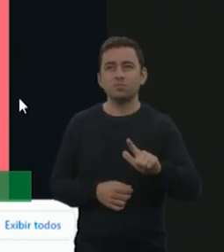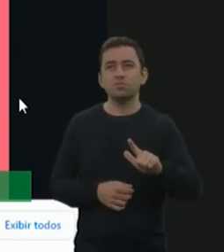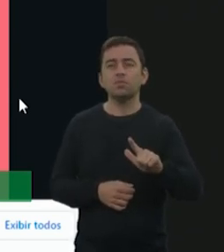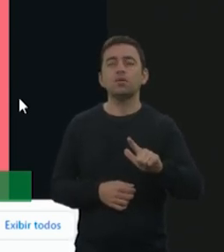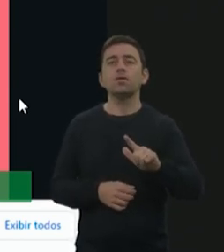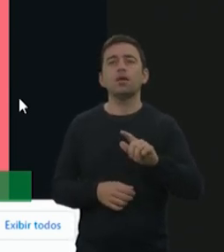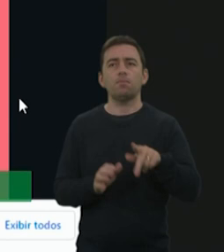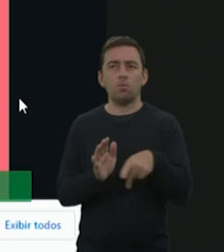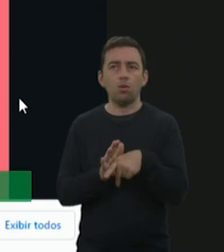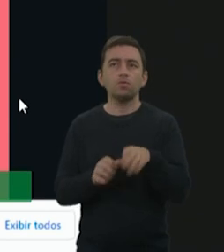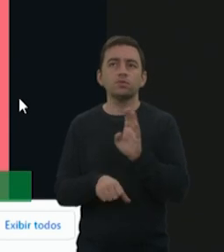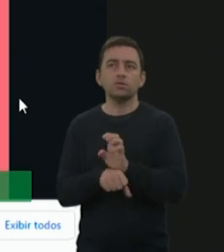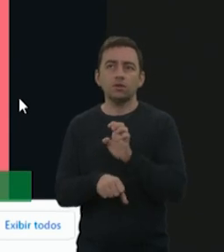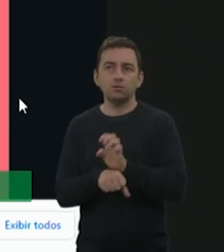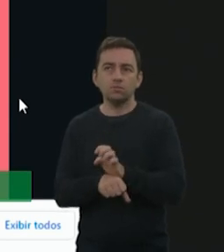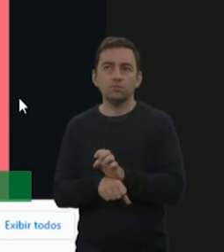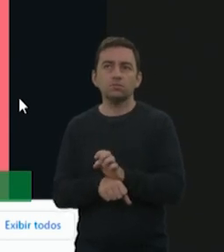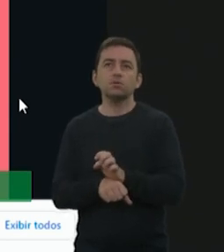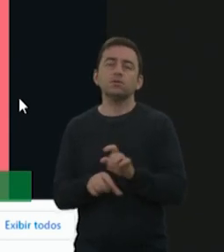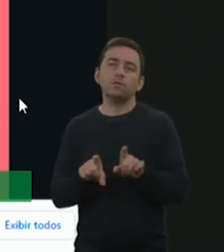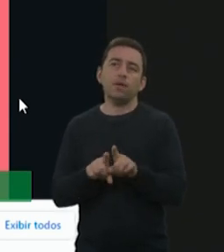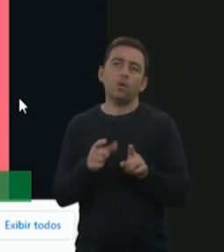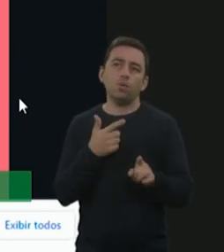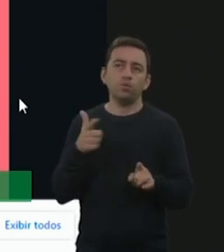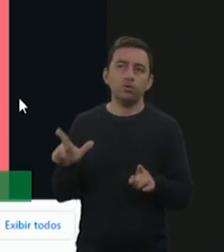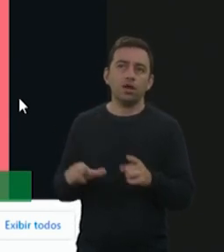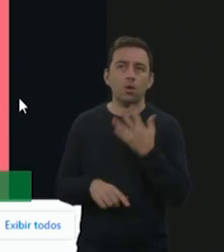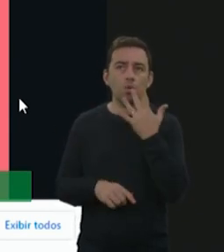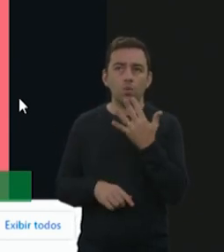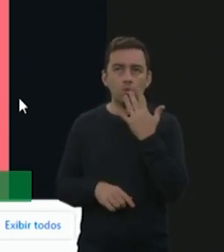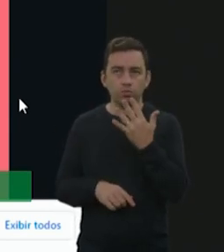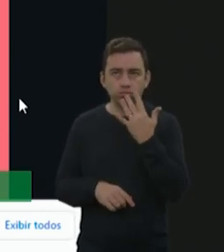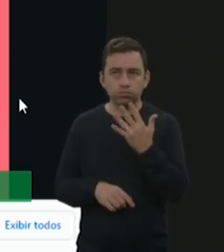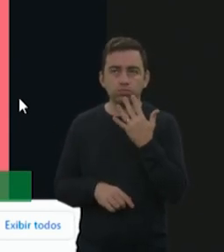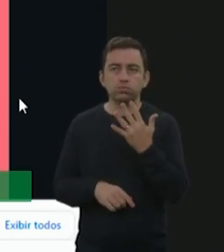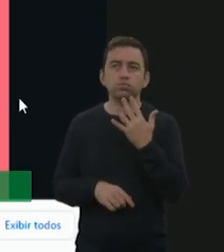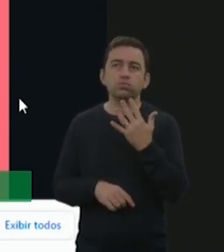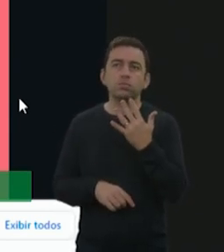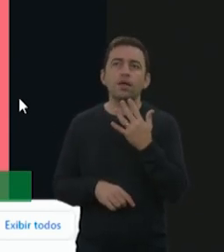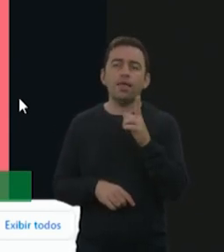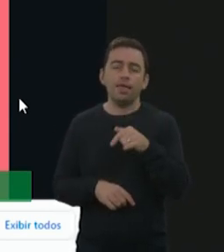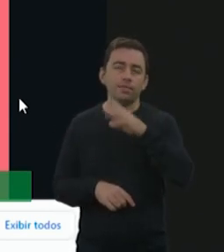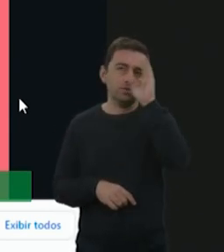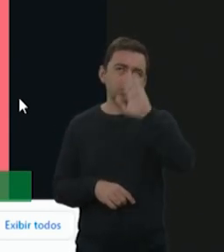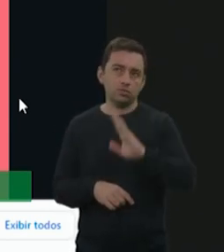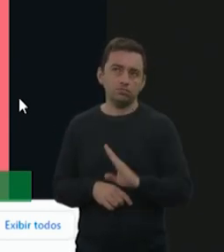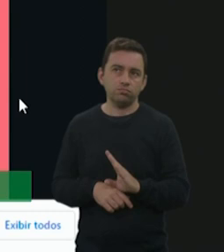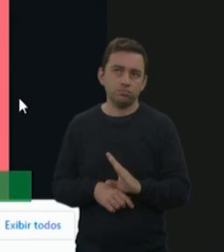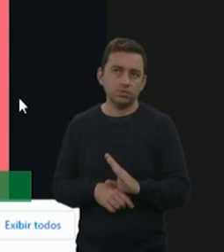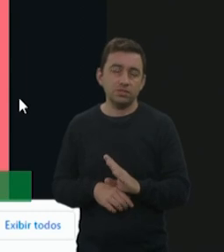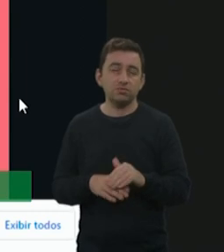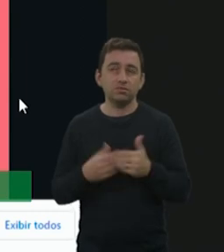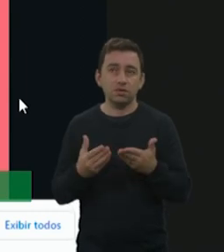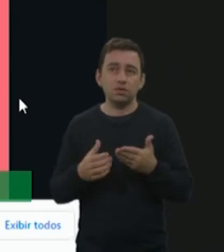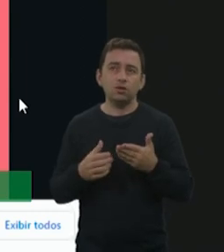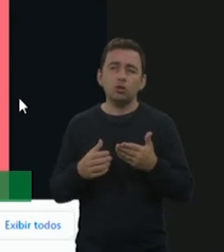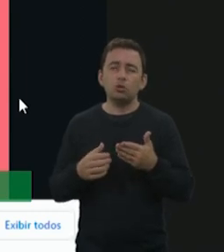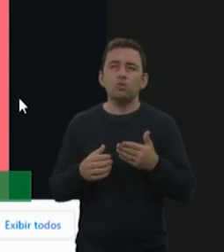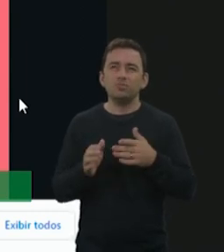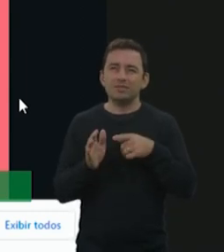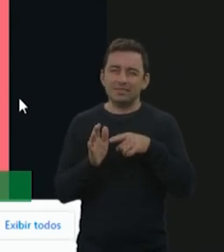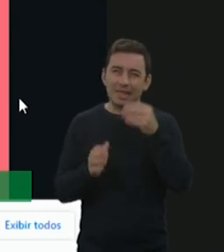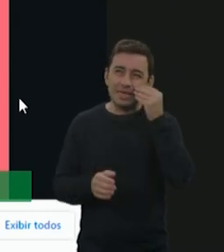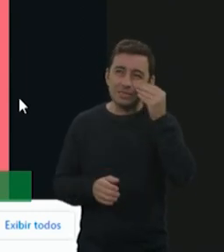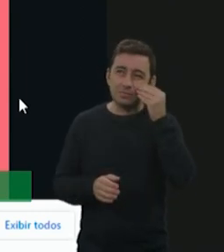estado, e a outra cor, que não é essa cor aí, mas é outra cor, é nacional. Então, a cobertura do teste do pezinho em